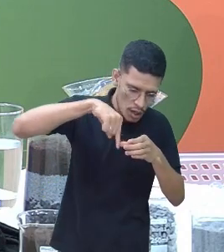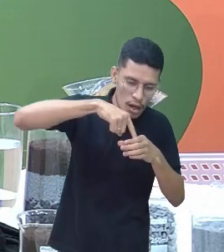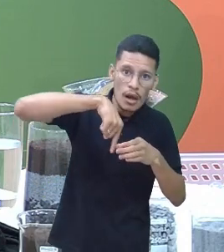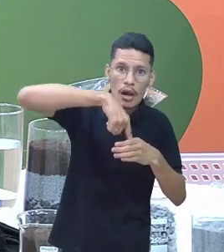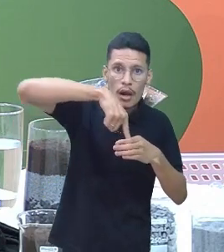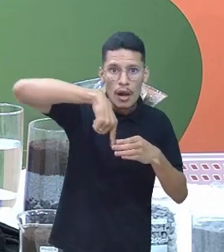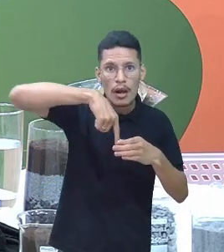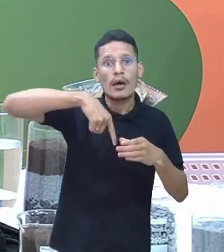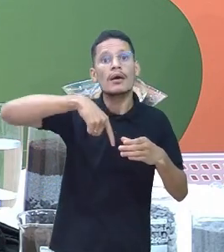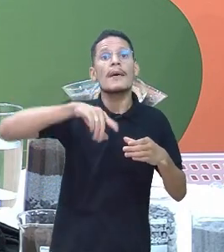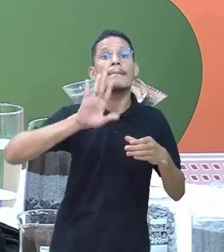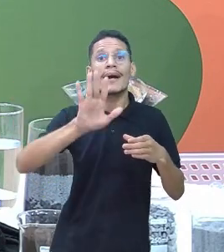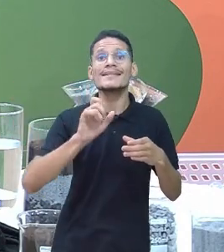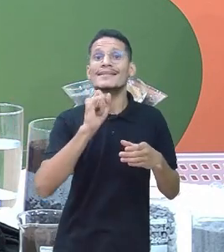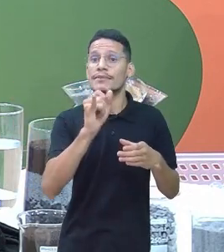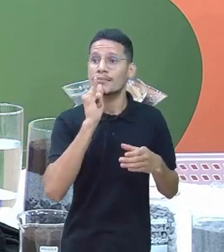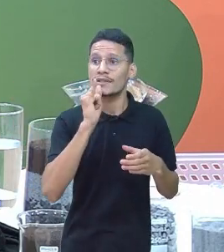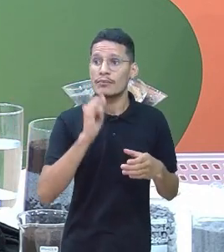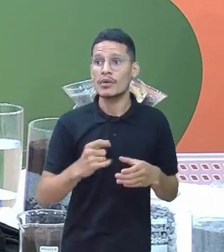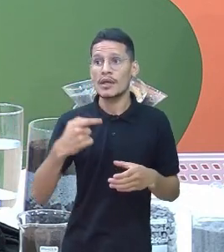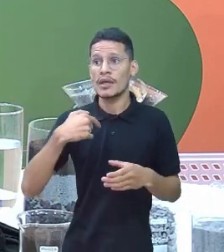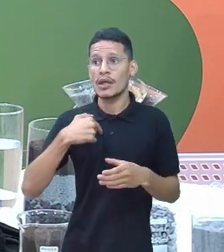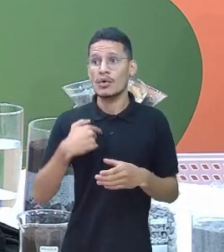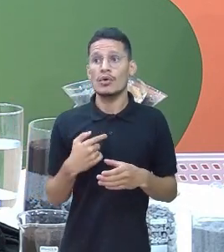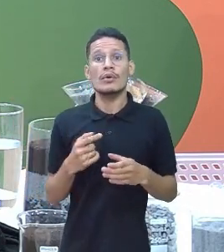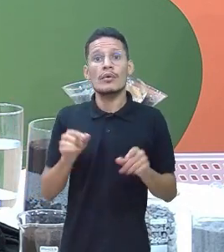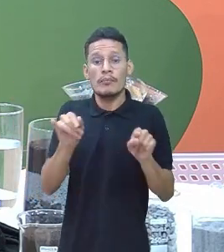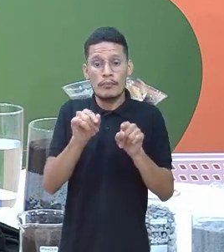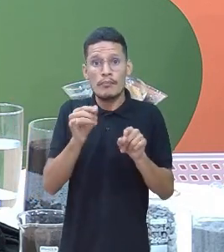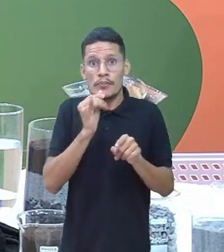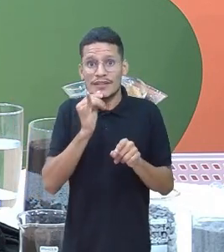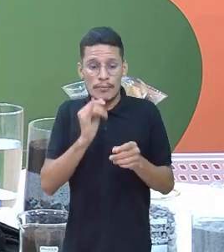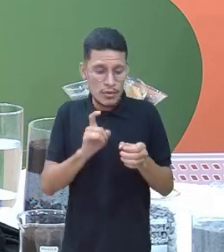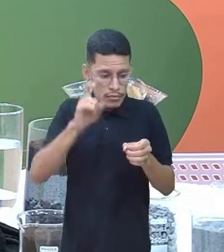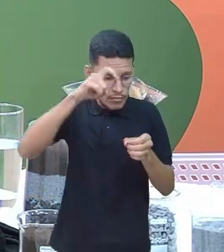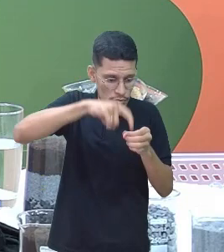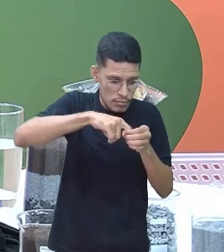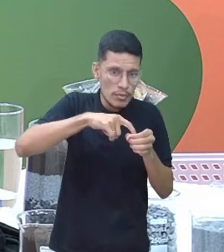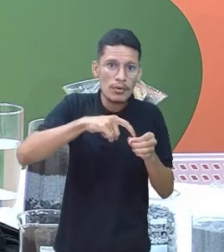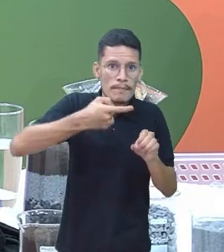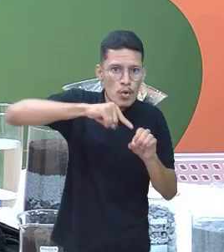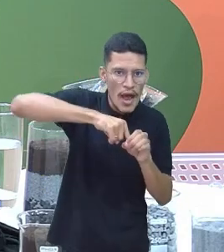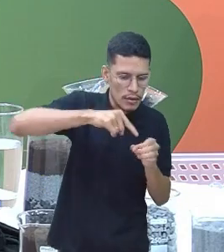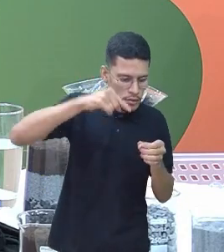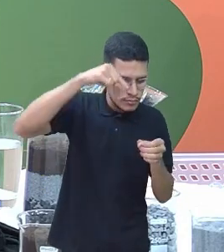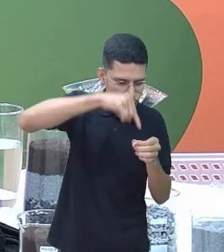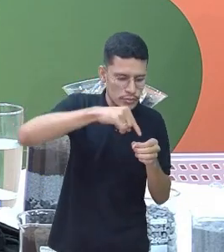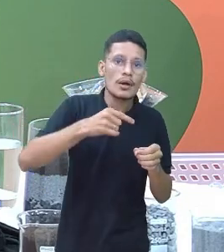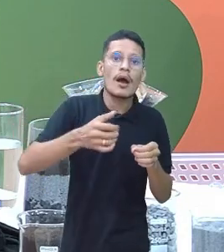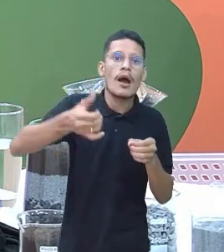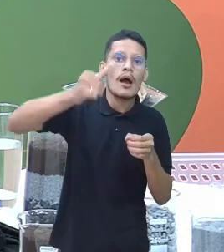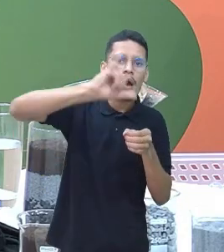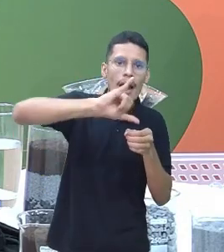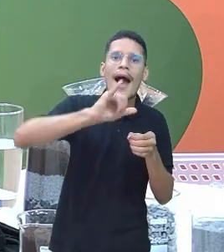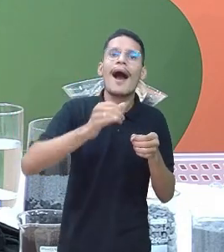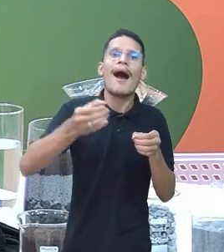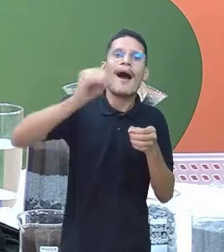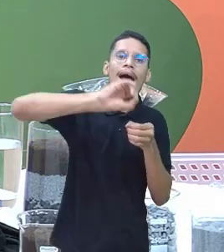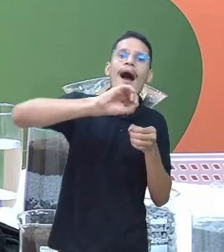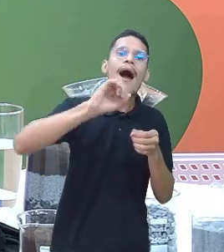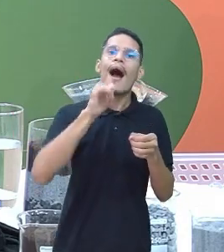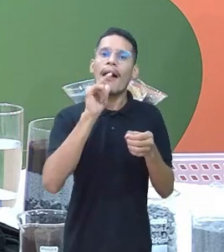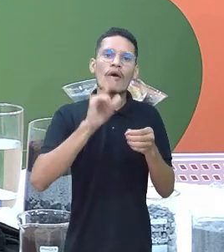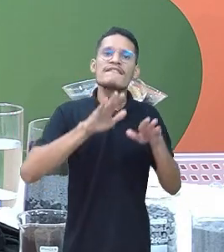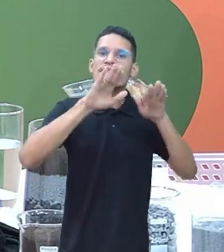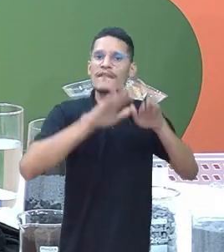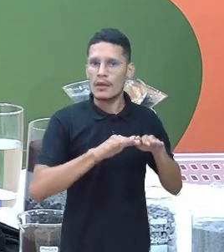né? E se eu fizer aqui um cantinho, a água vai se acumular. Então, a água está se acumulando como se